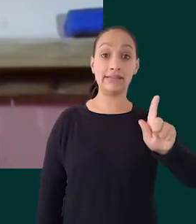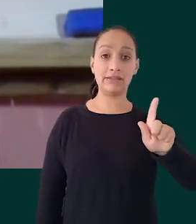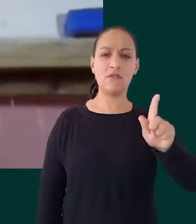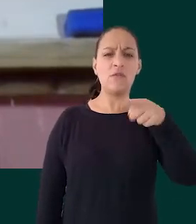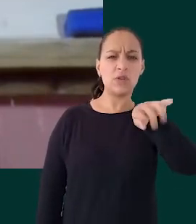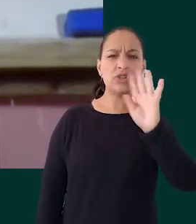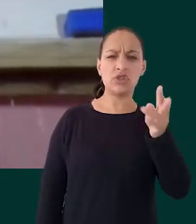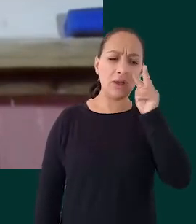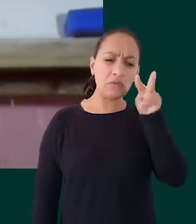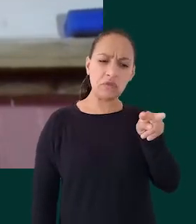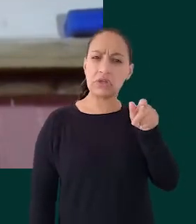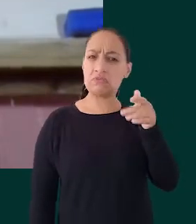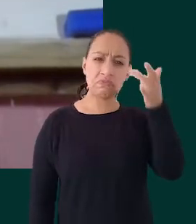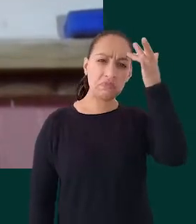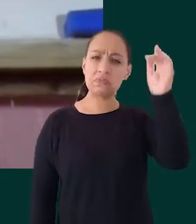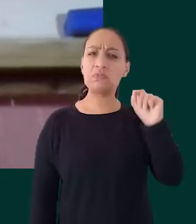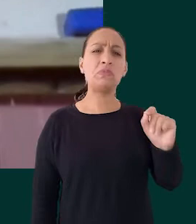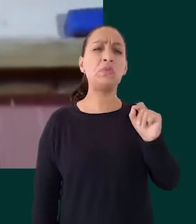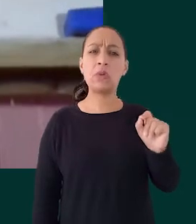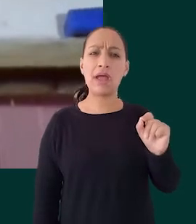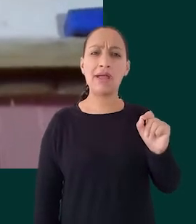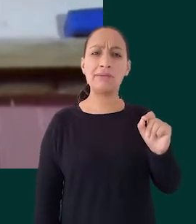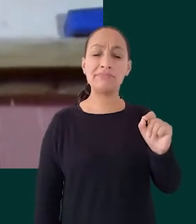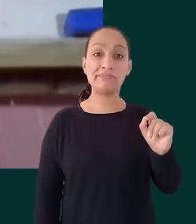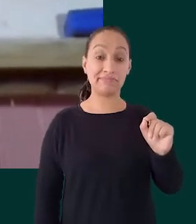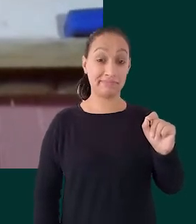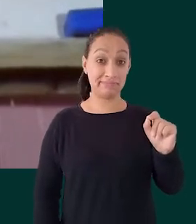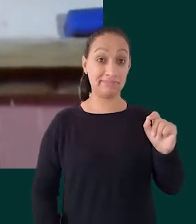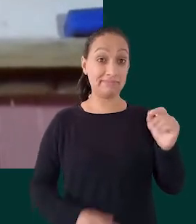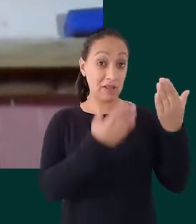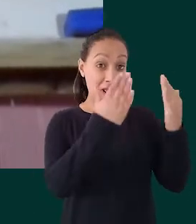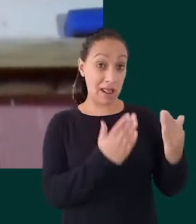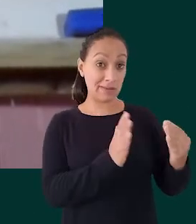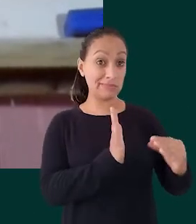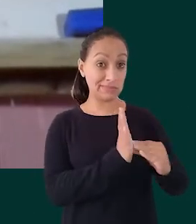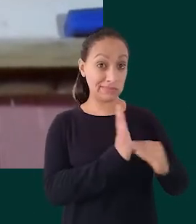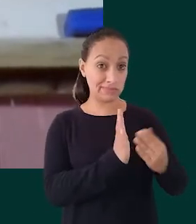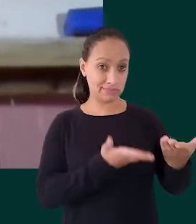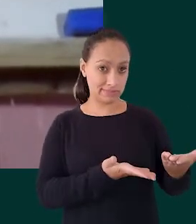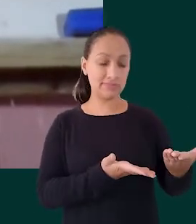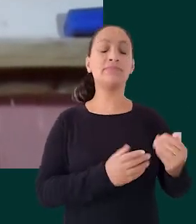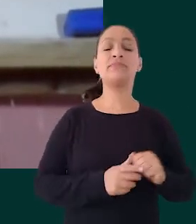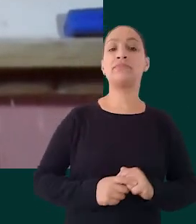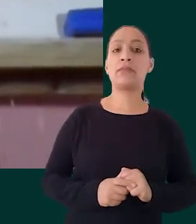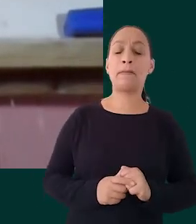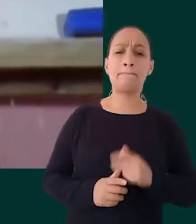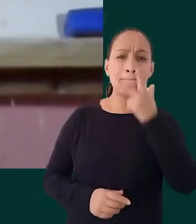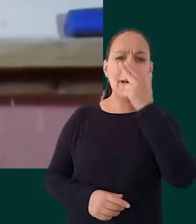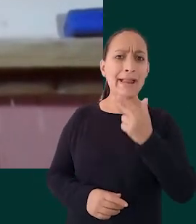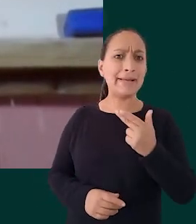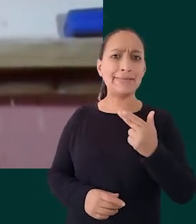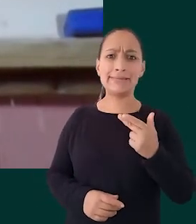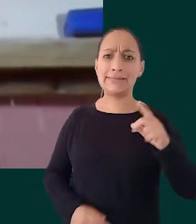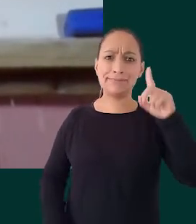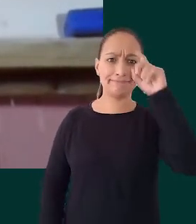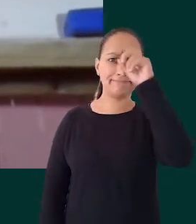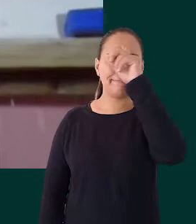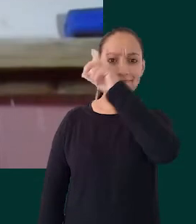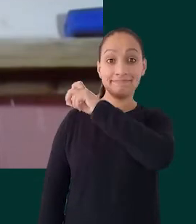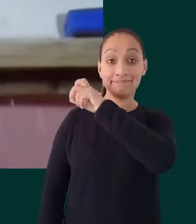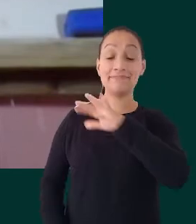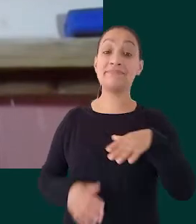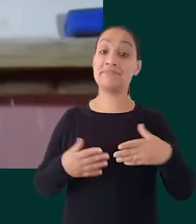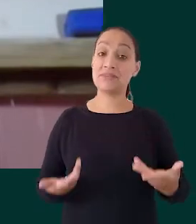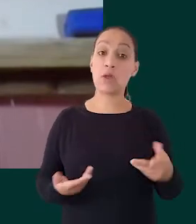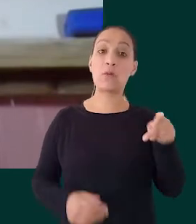não sabem exatamente do que se está falando. Parece algo extremamente difícil. E aí, nós temos então o